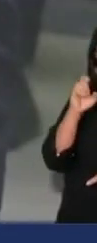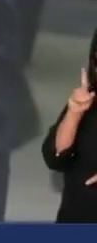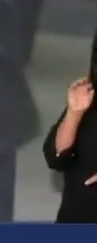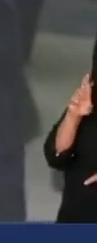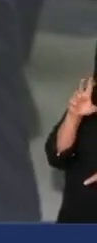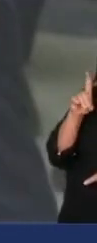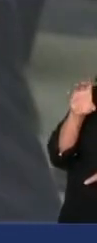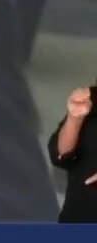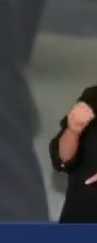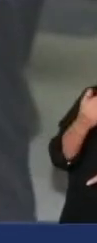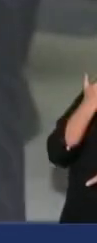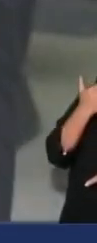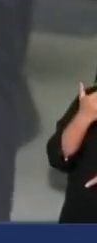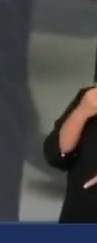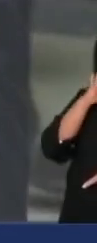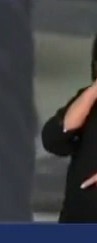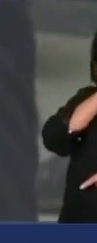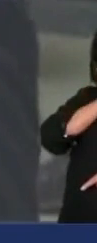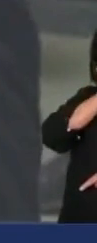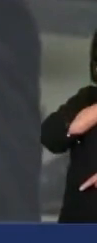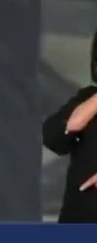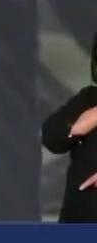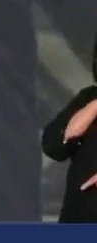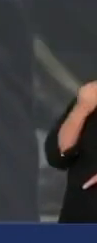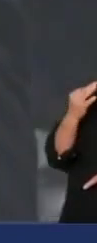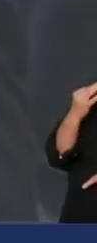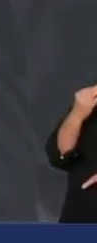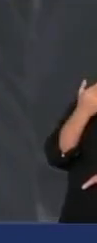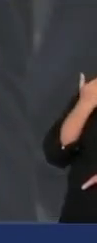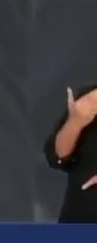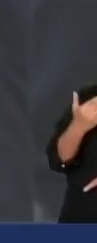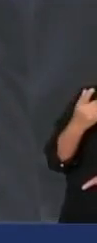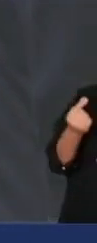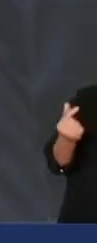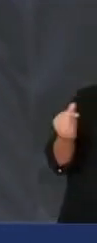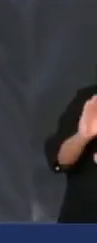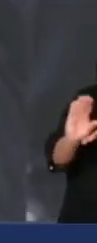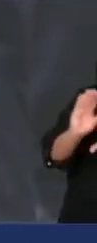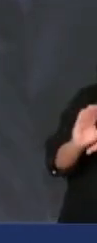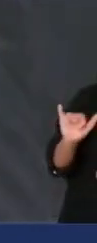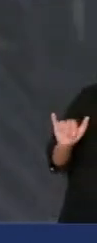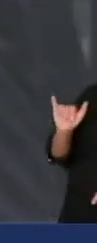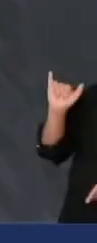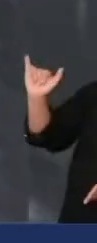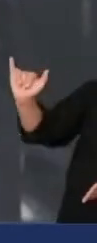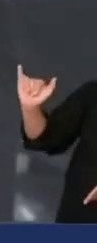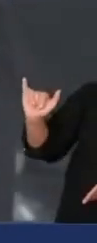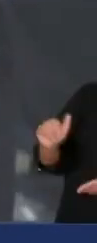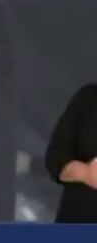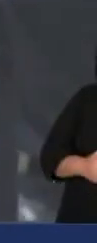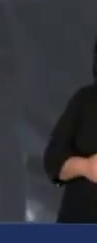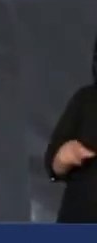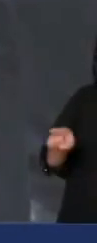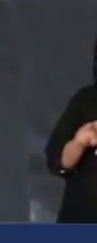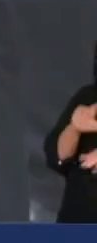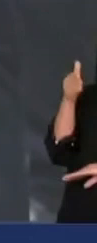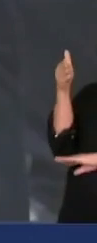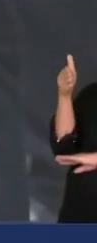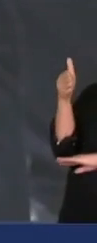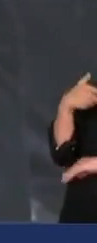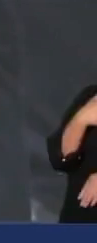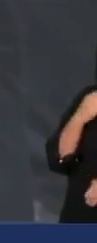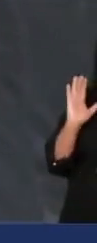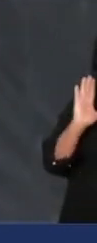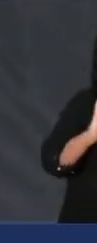pedir ressarcimento de passagem ou de despesas durante esse período. A Câmara não